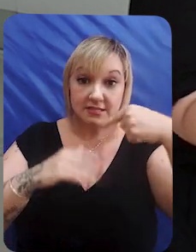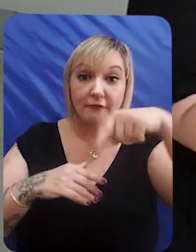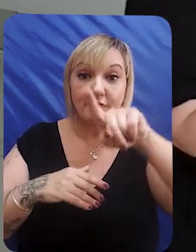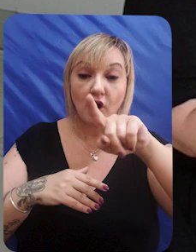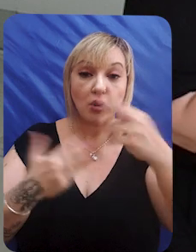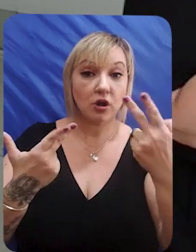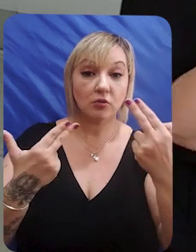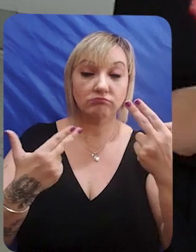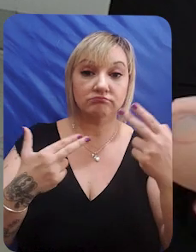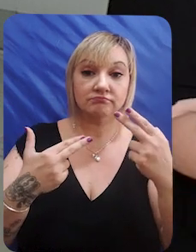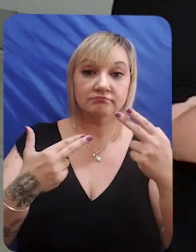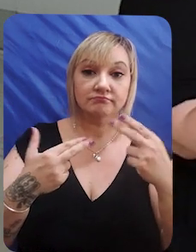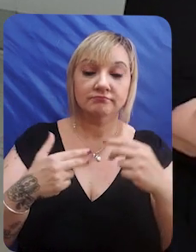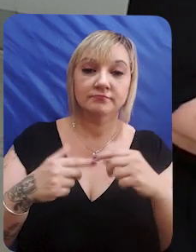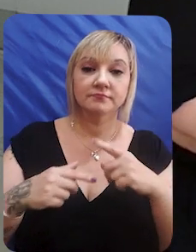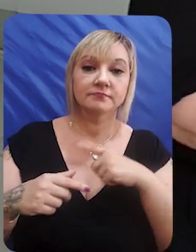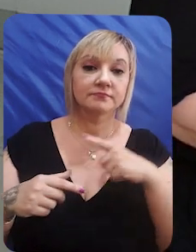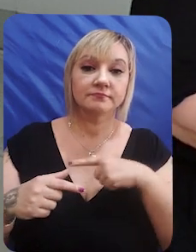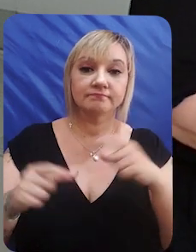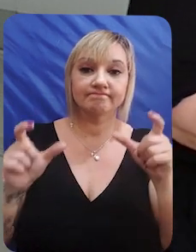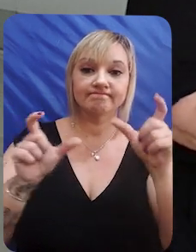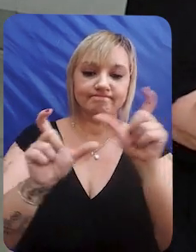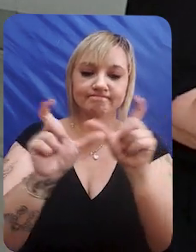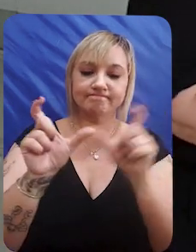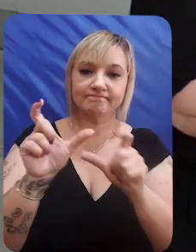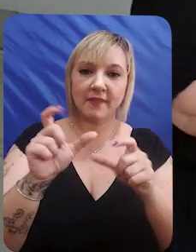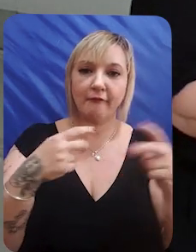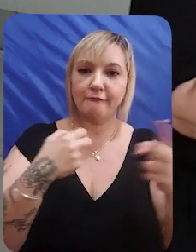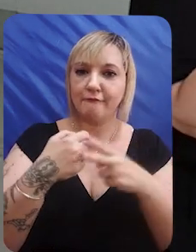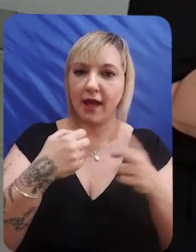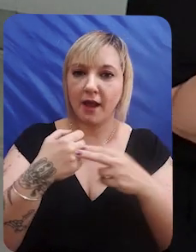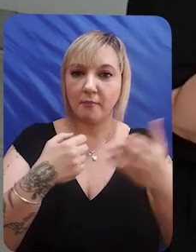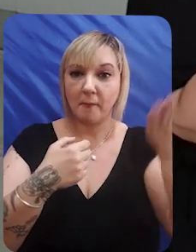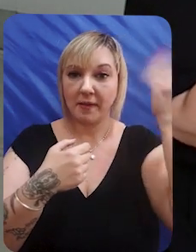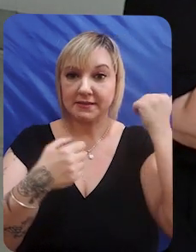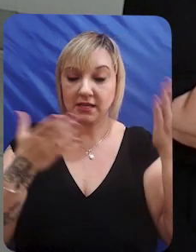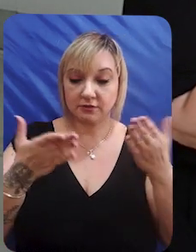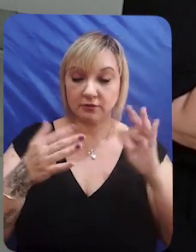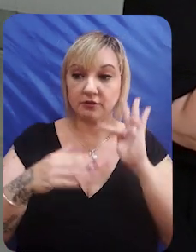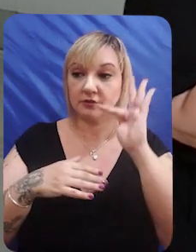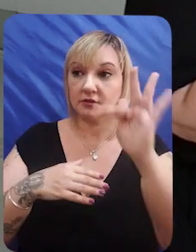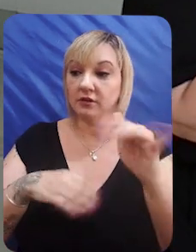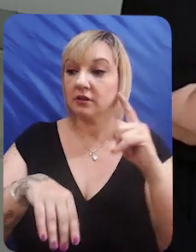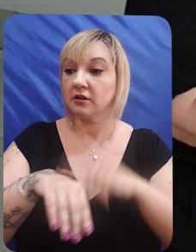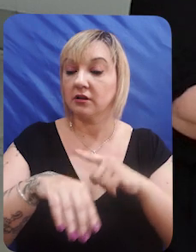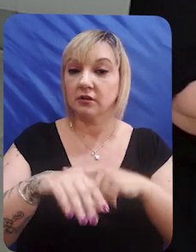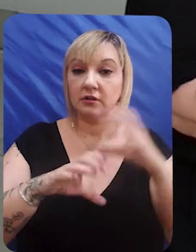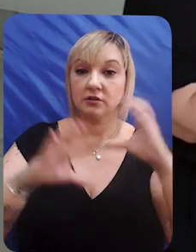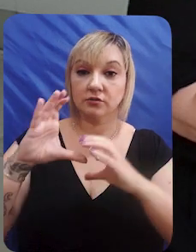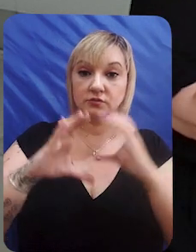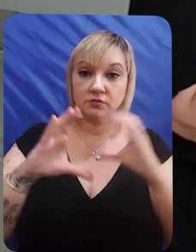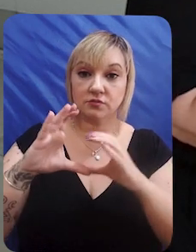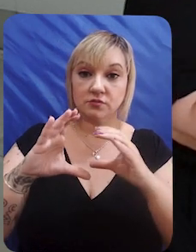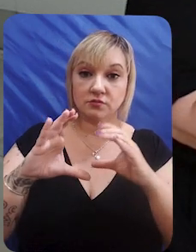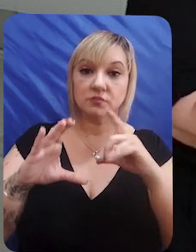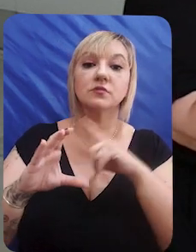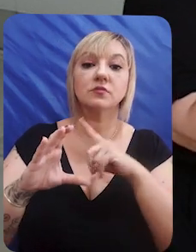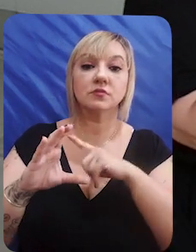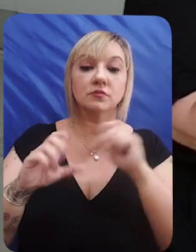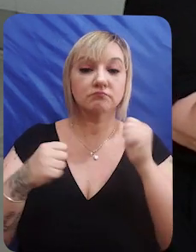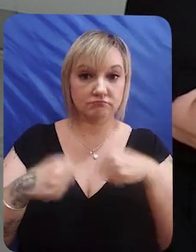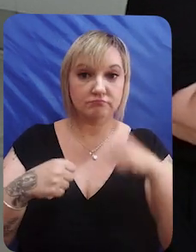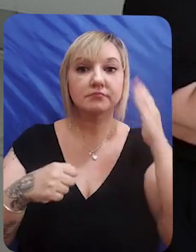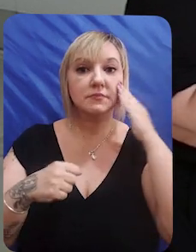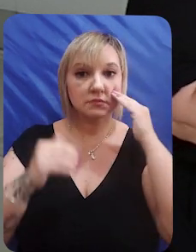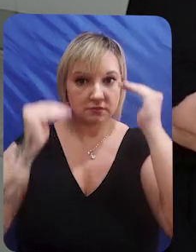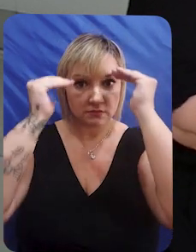vou. Então, não tem preposição, não tem conjunção. E na hora de fazer um concurso, isso tem, sim, que ser levado